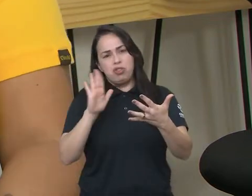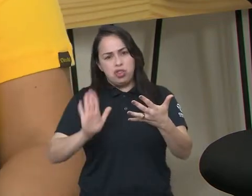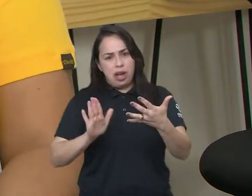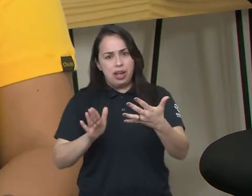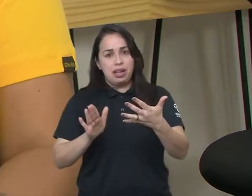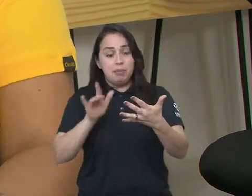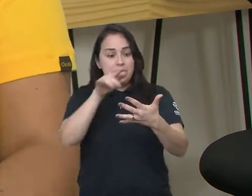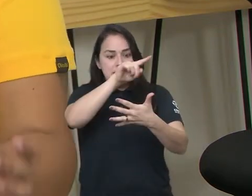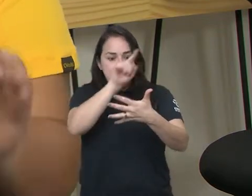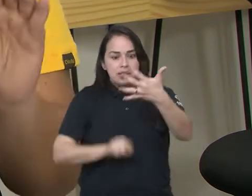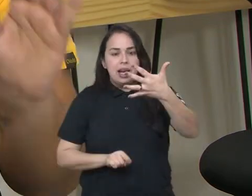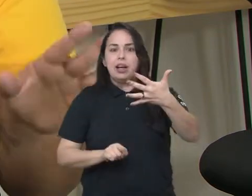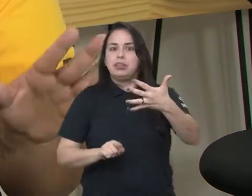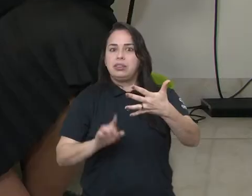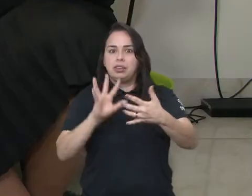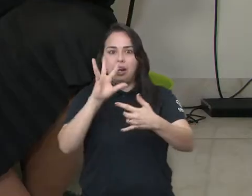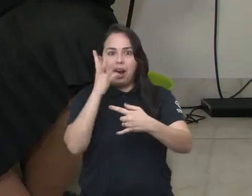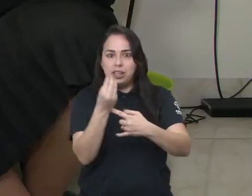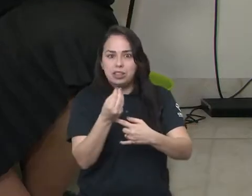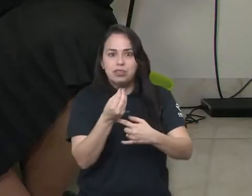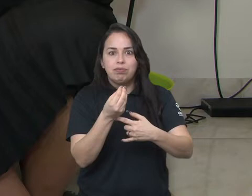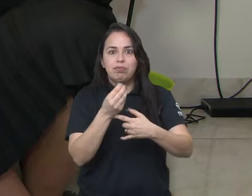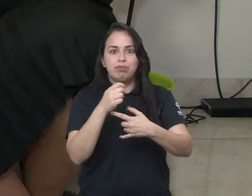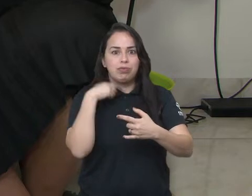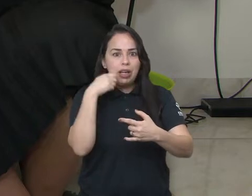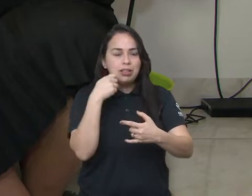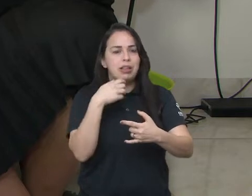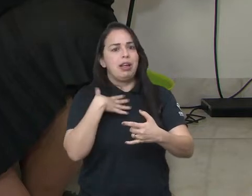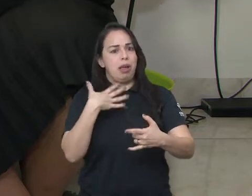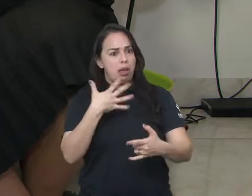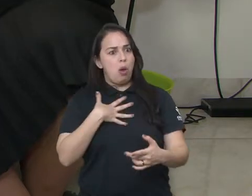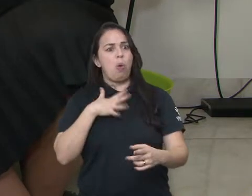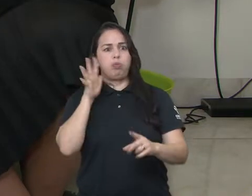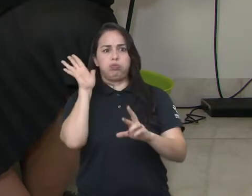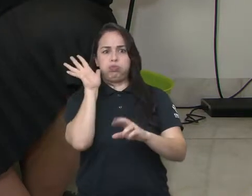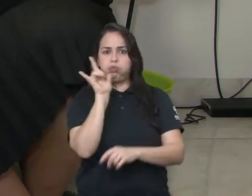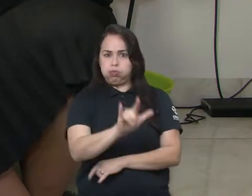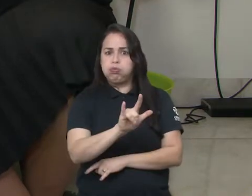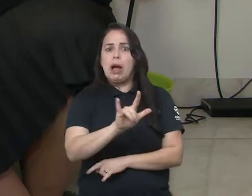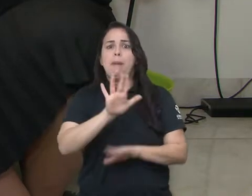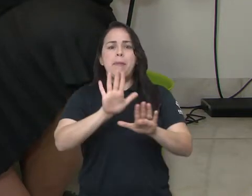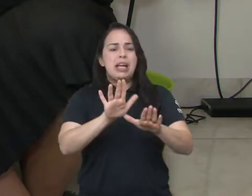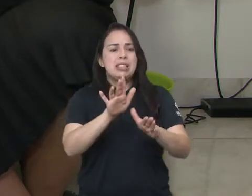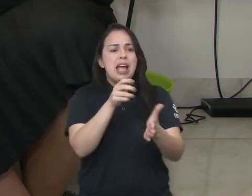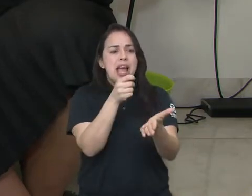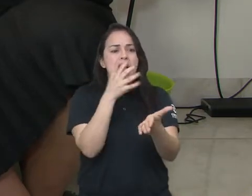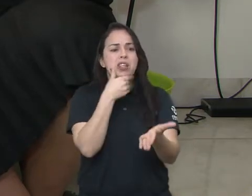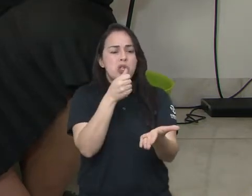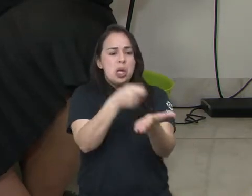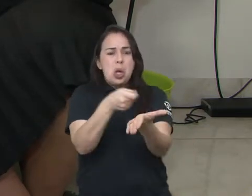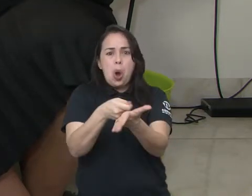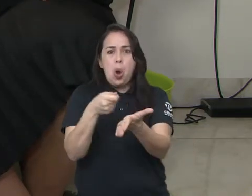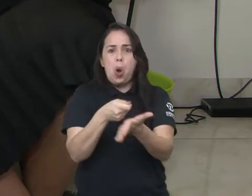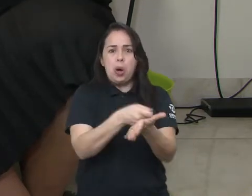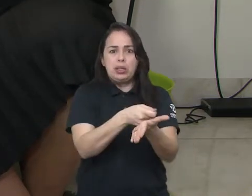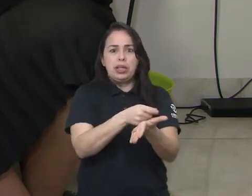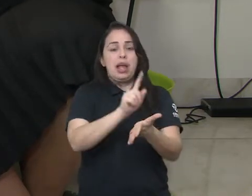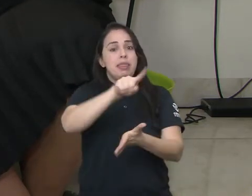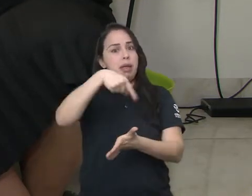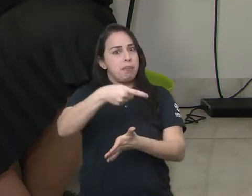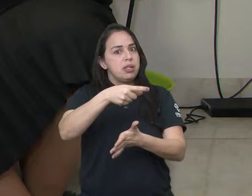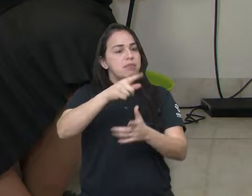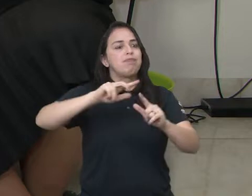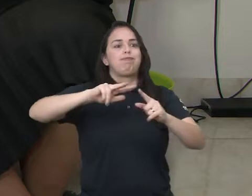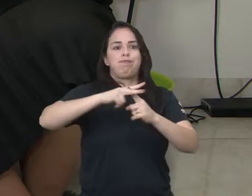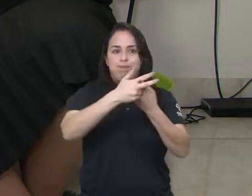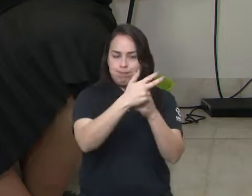esses cartunistas, eles eram meus ídolos, assim. Só que tinha muita coisa machista, muita coisa que não era legal. Tanto que eles